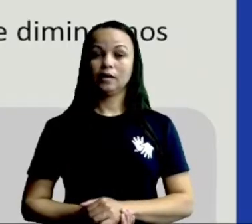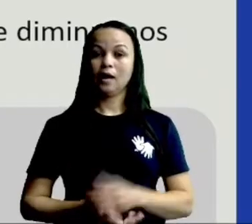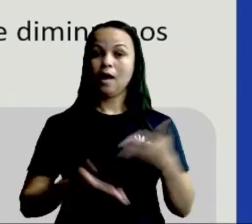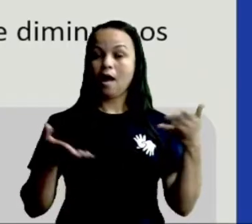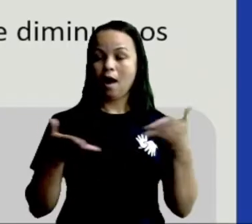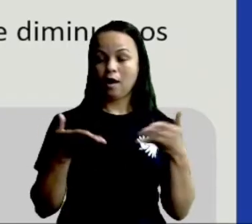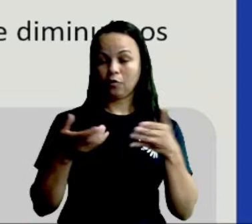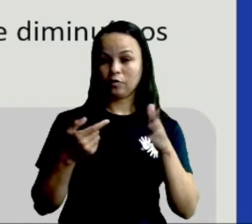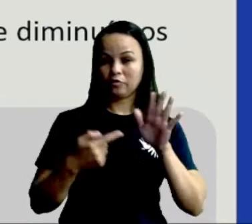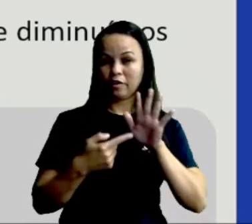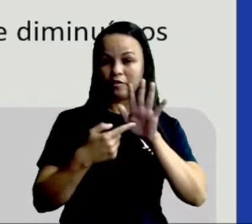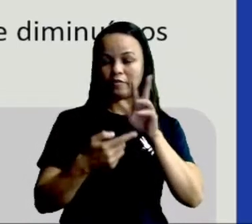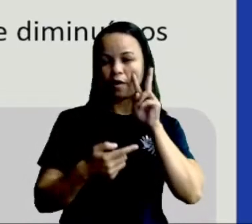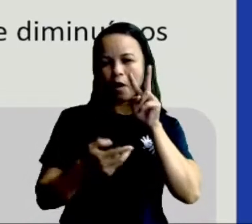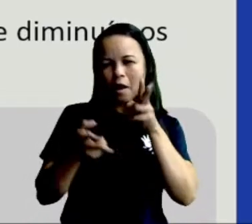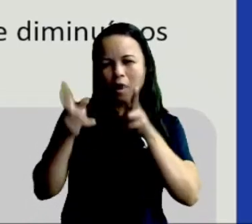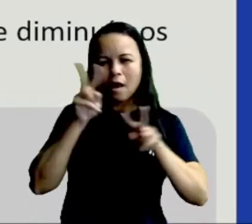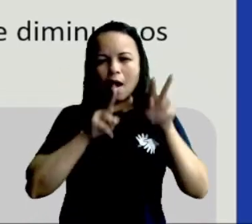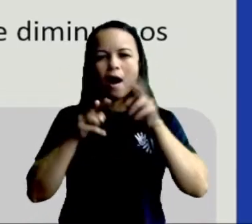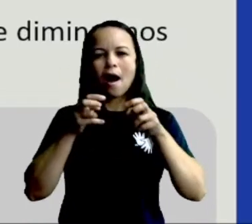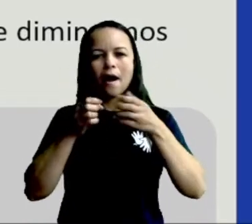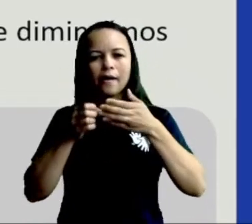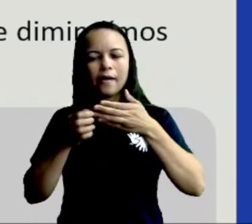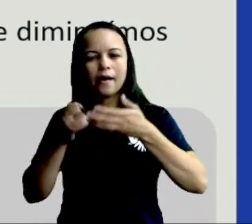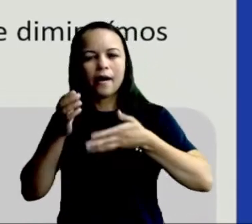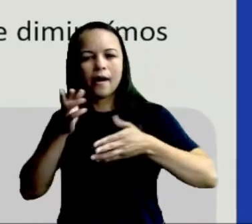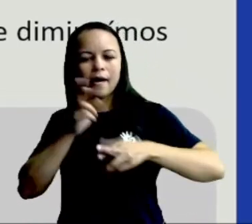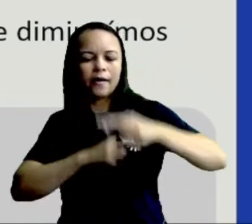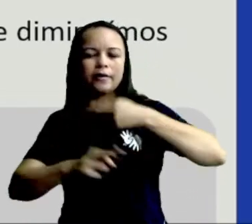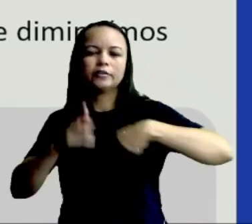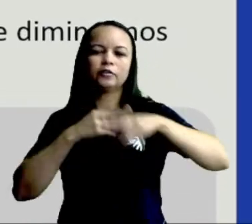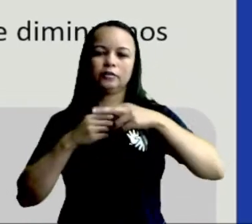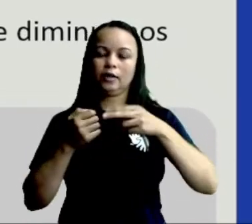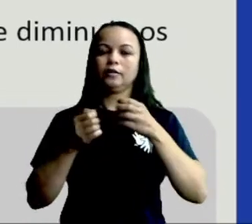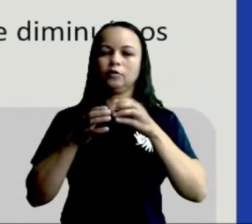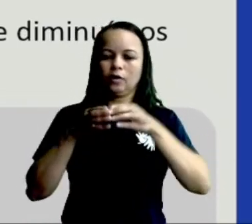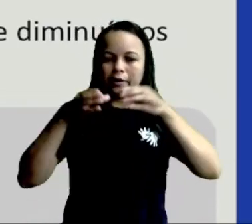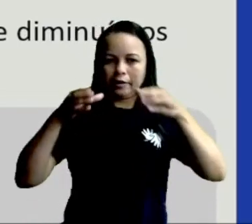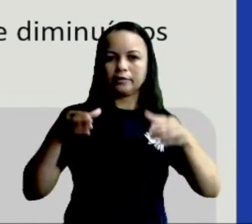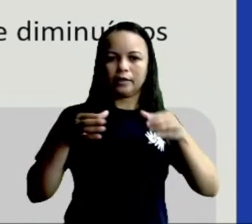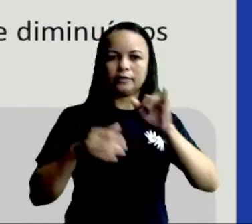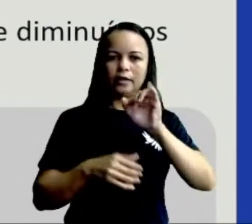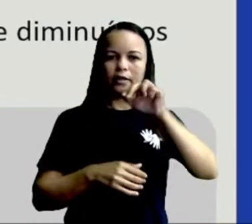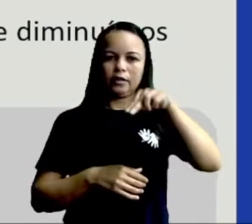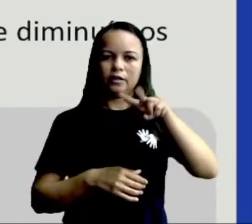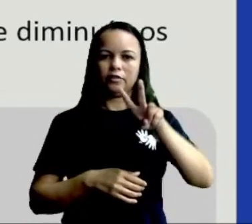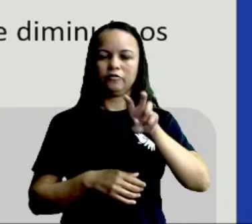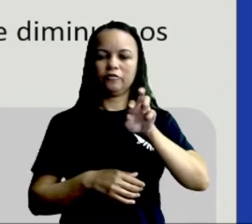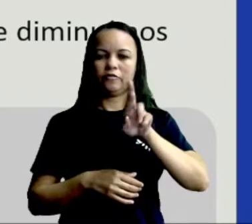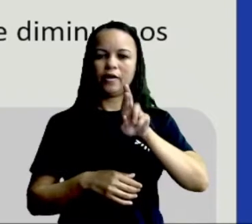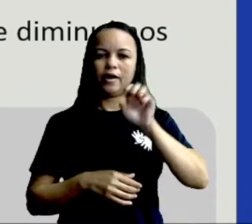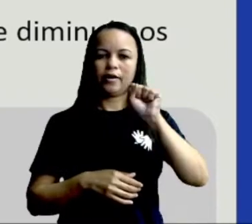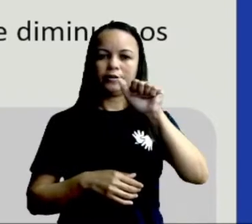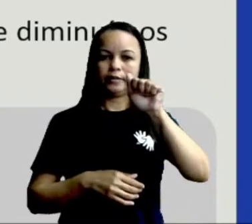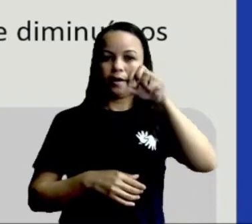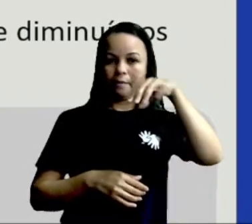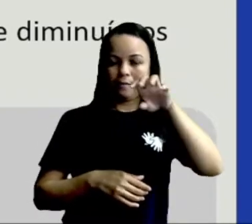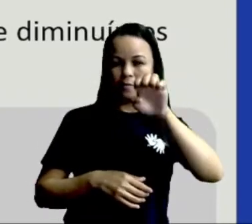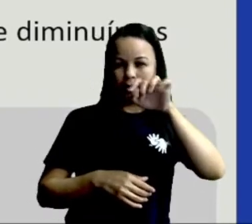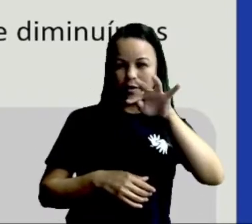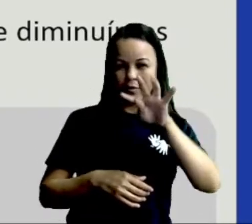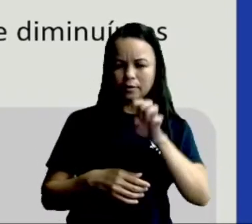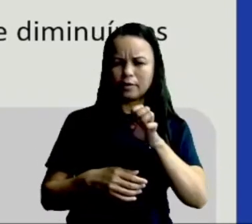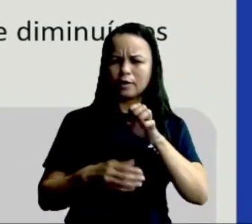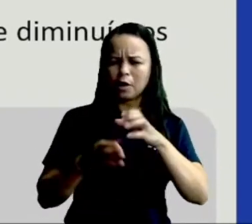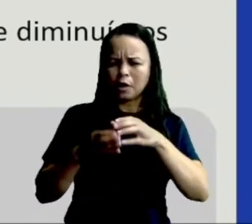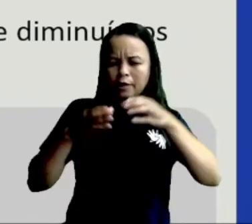ver proporcionalidade entre grandezas relacionada aí a inversamente proporcional. Uma grandeza é inversamente proporcional quando operações